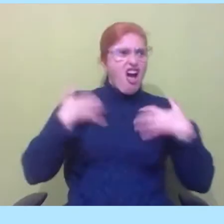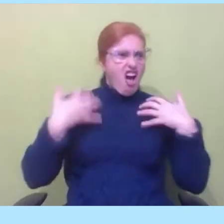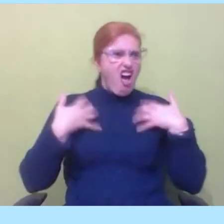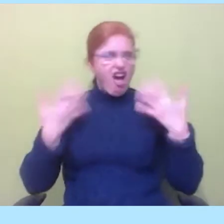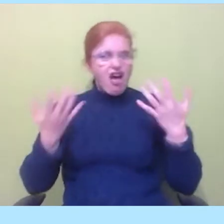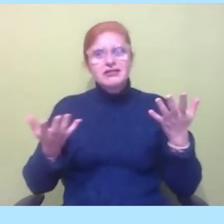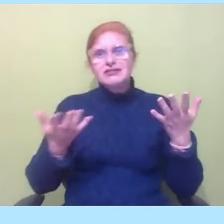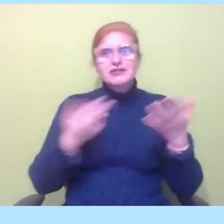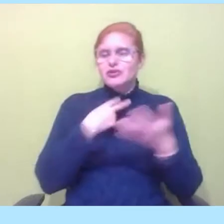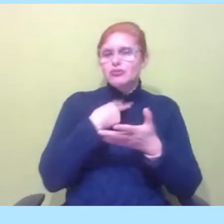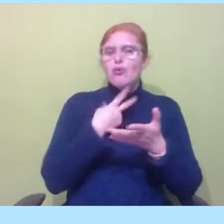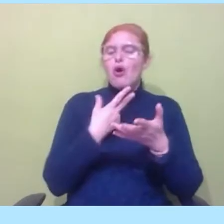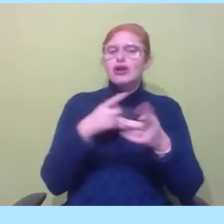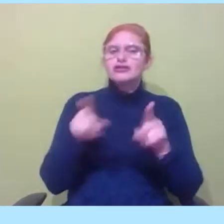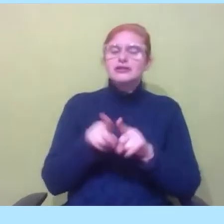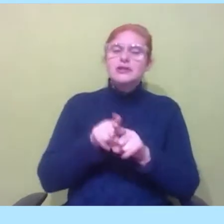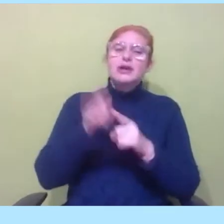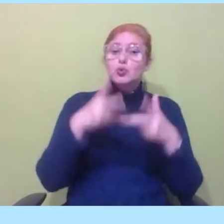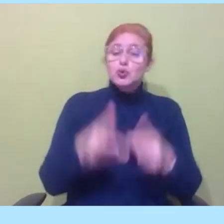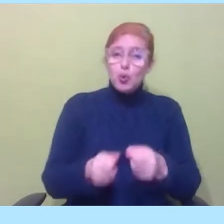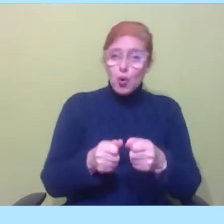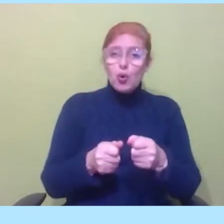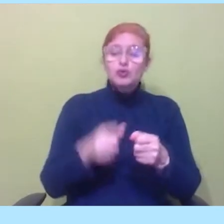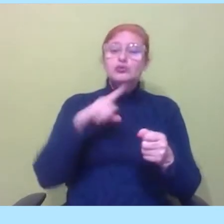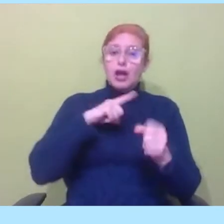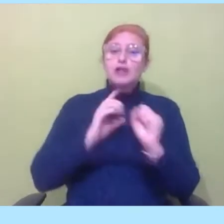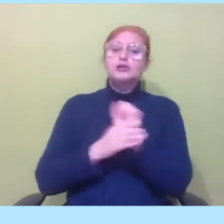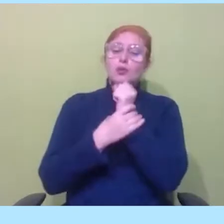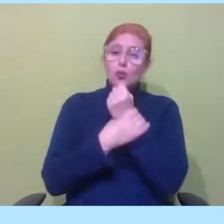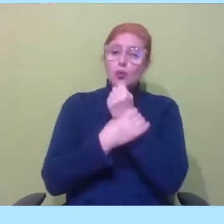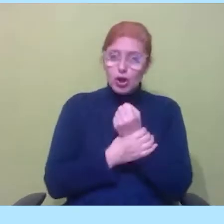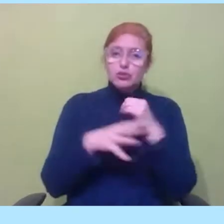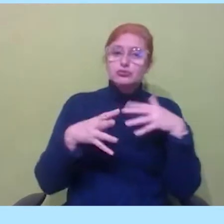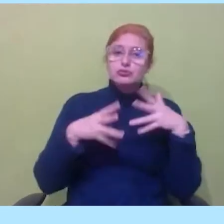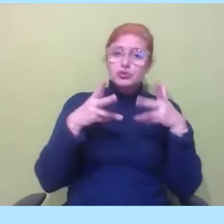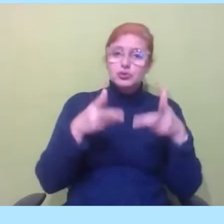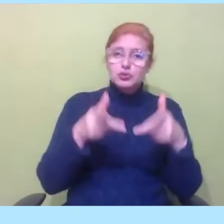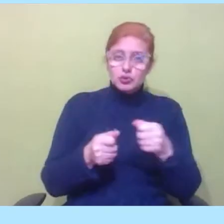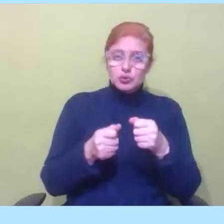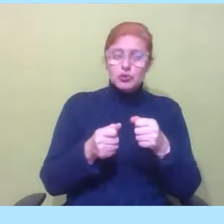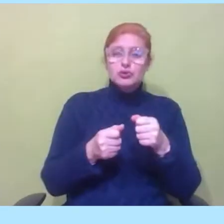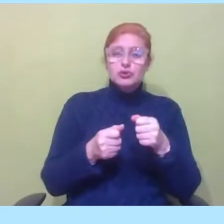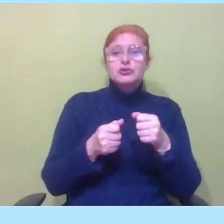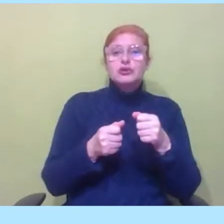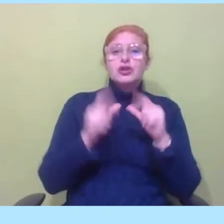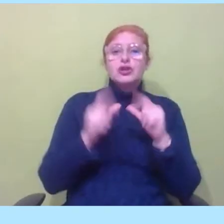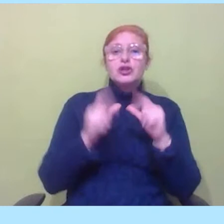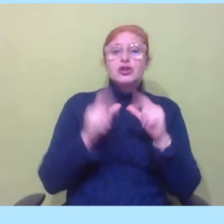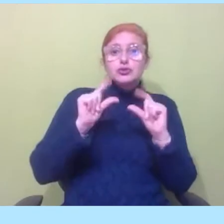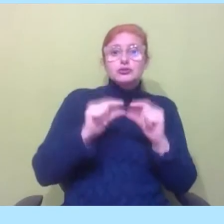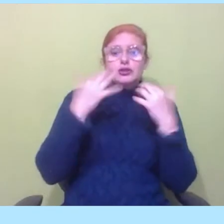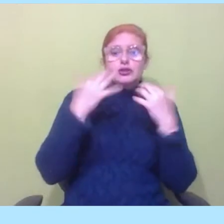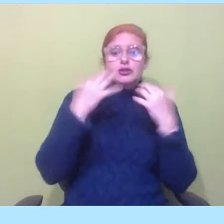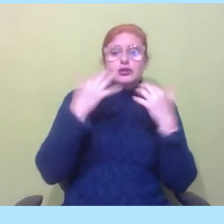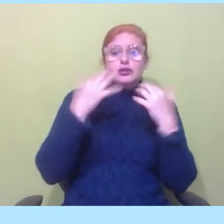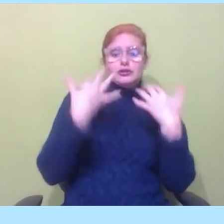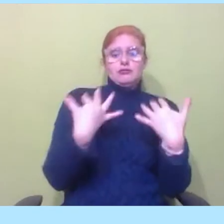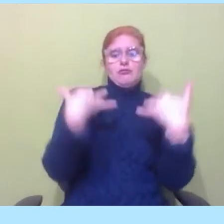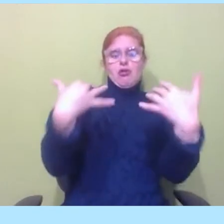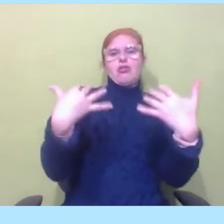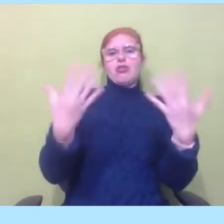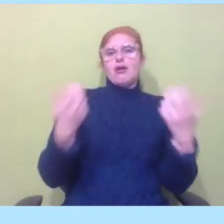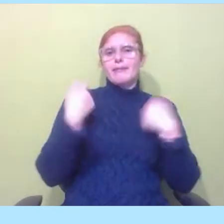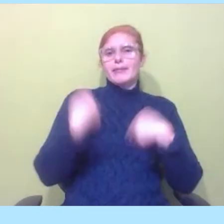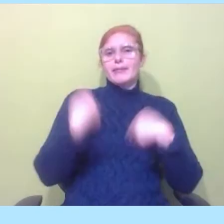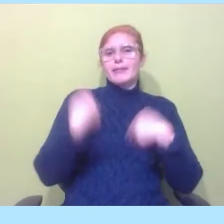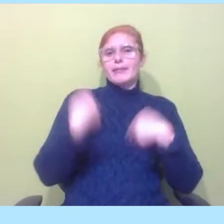que todo mundo fique seguro, né? Que todo mundo fique o menos exposto possível, sem perder a sua visibilidade. Né?